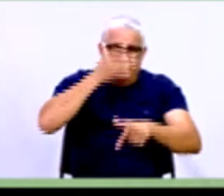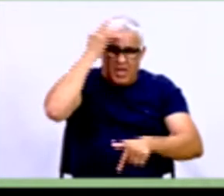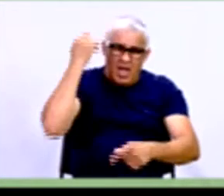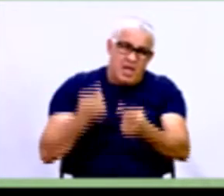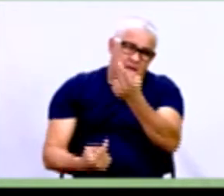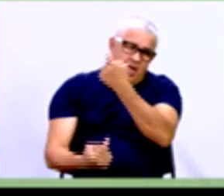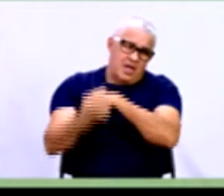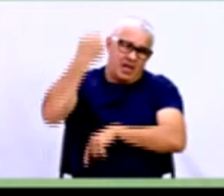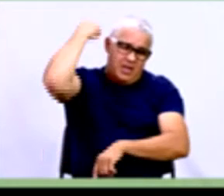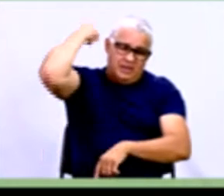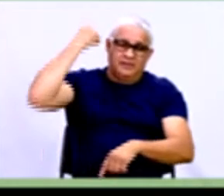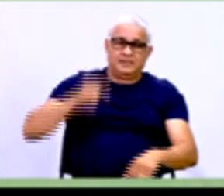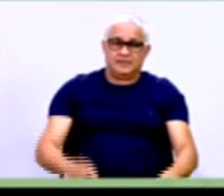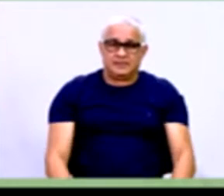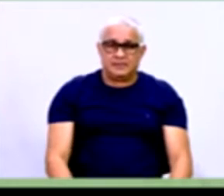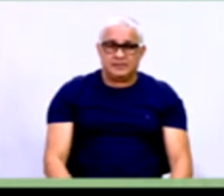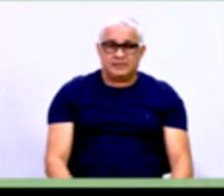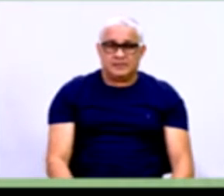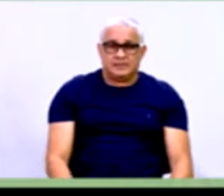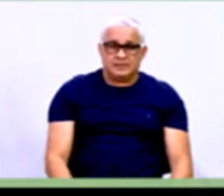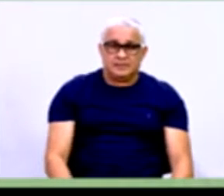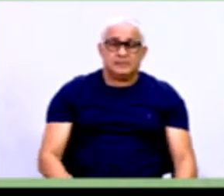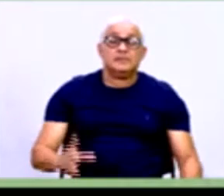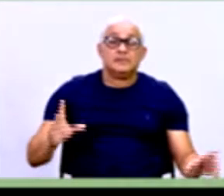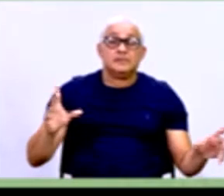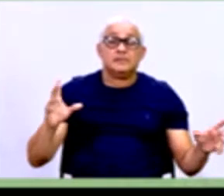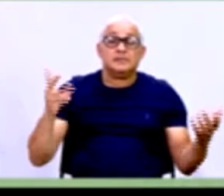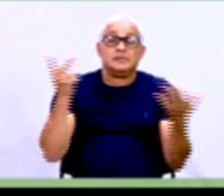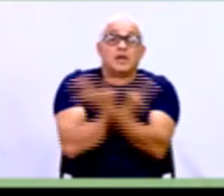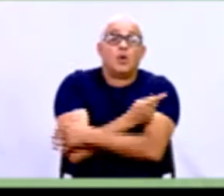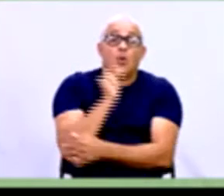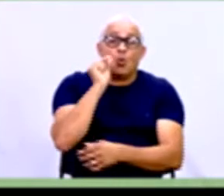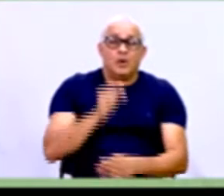isso, o resultado disso